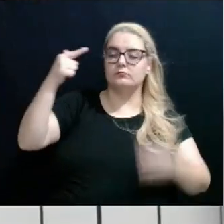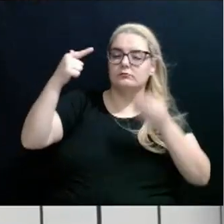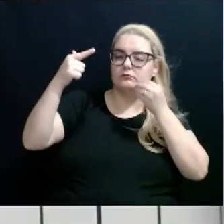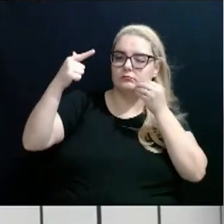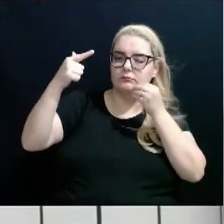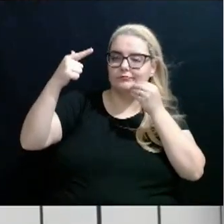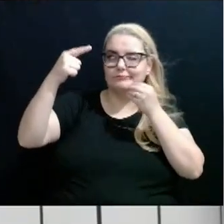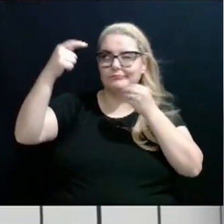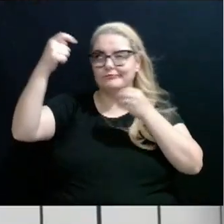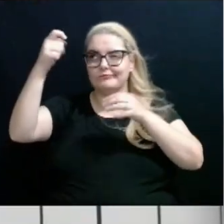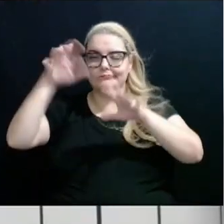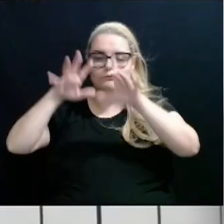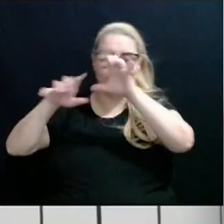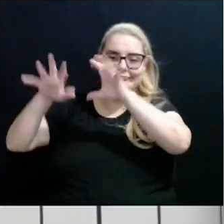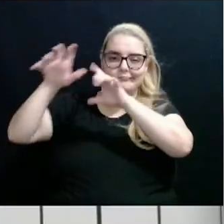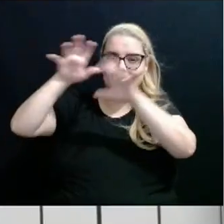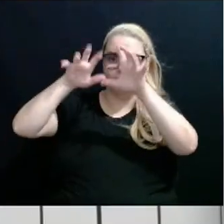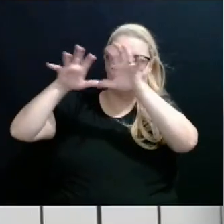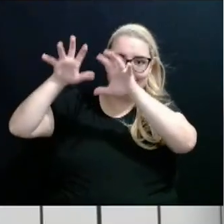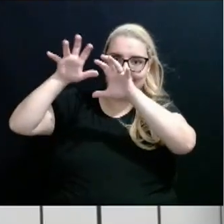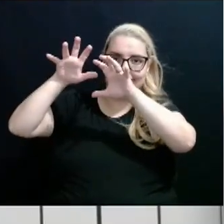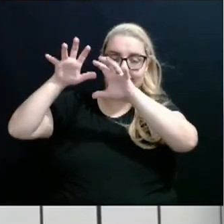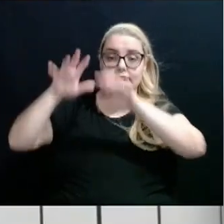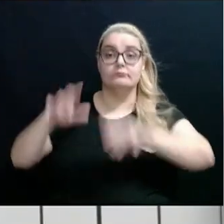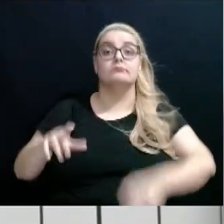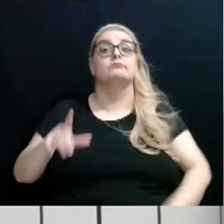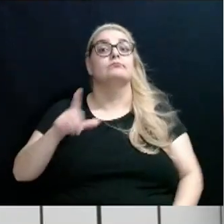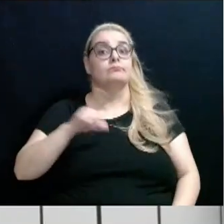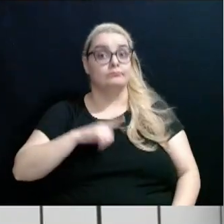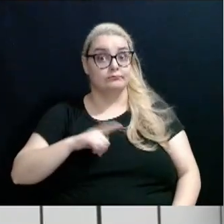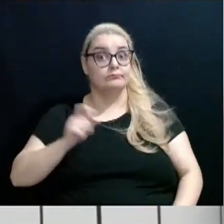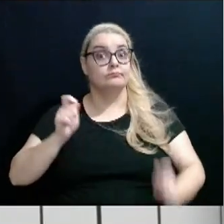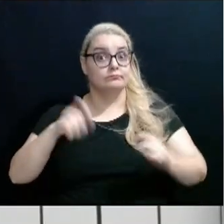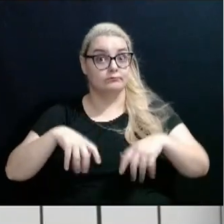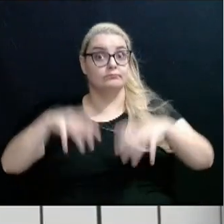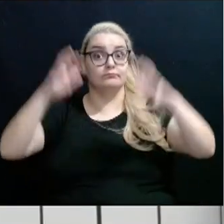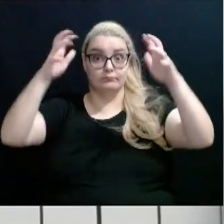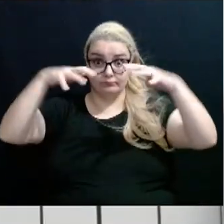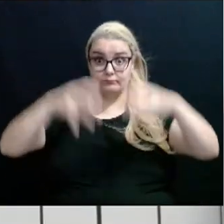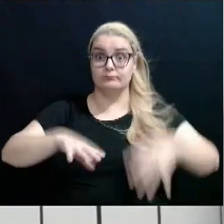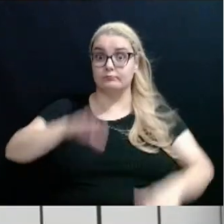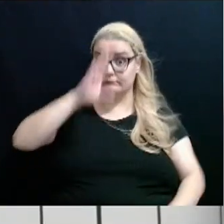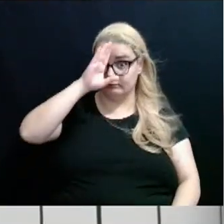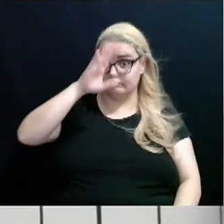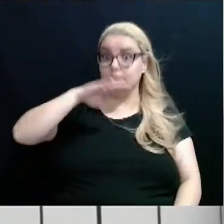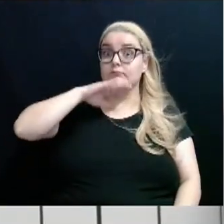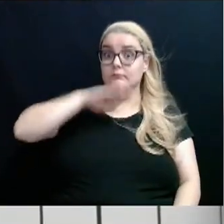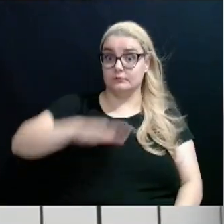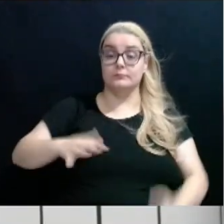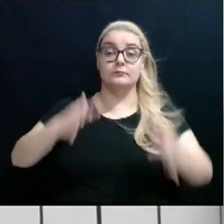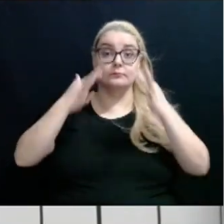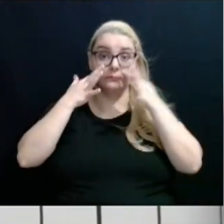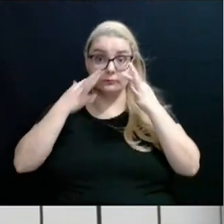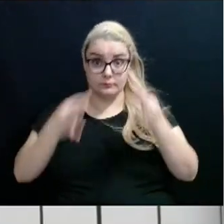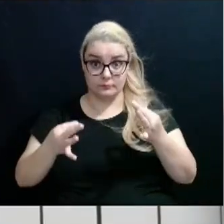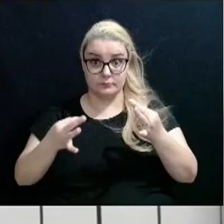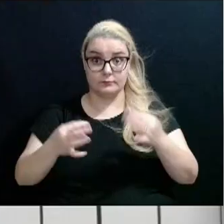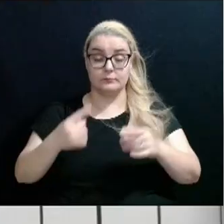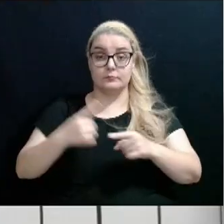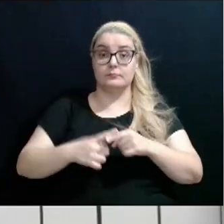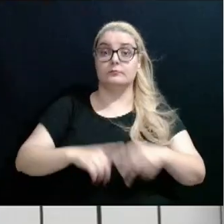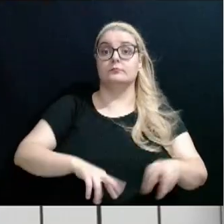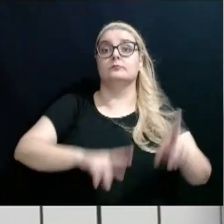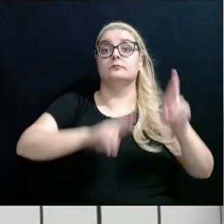entre muitas nuvens, e tem previsão de chuva, principalmente para a tarde. E atenção, viu? Porque a expectativa é